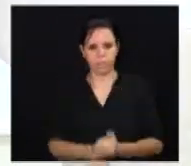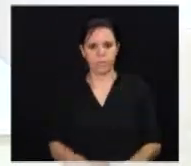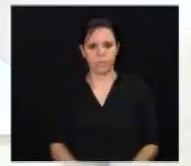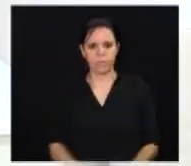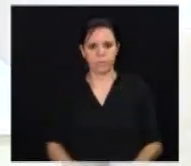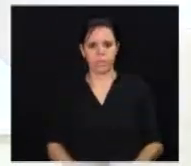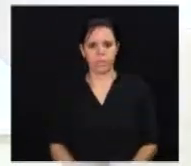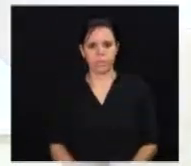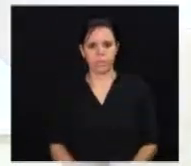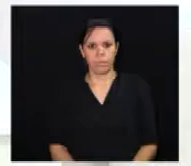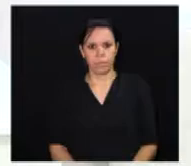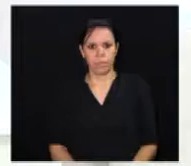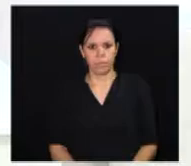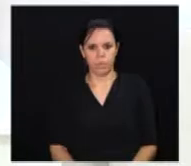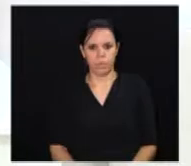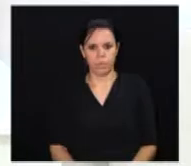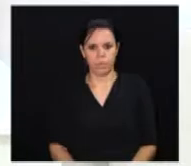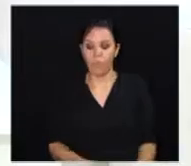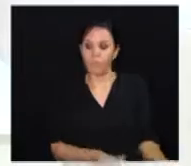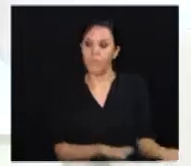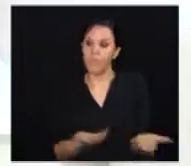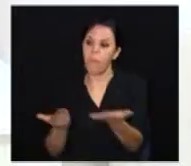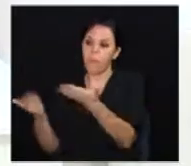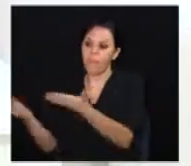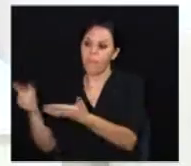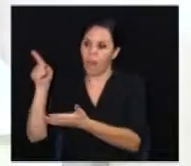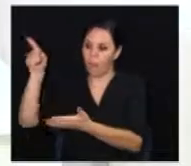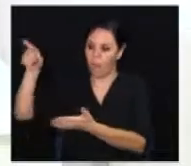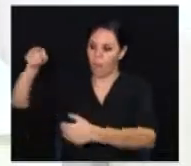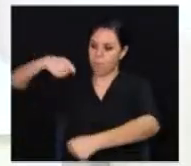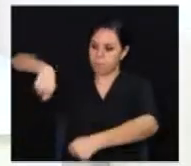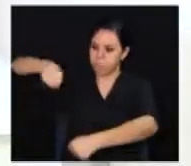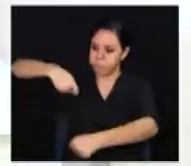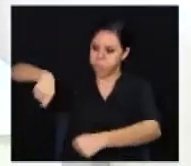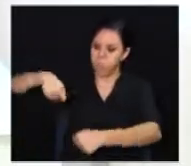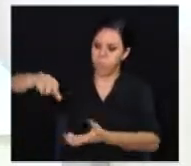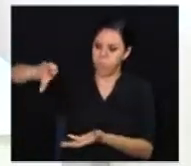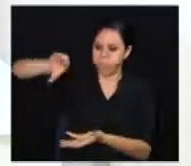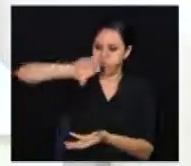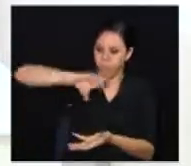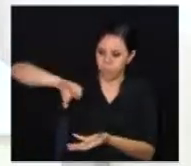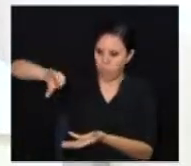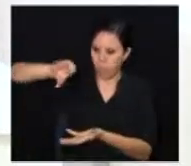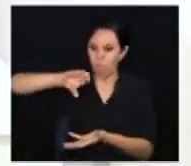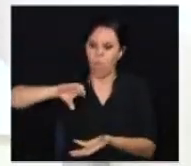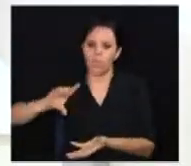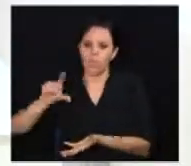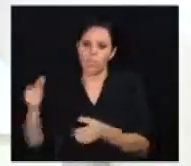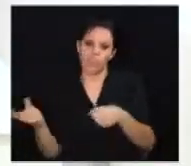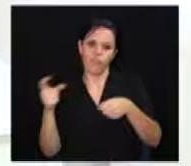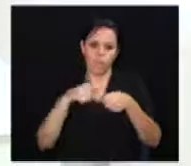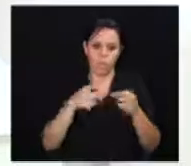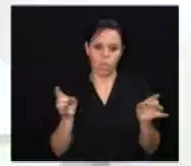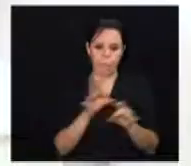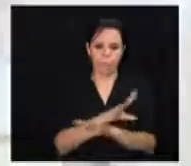seguinte. Vamos levar então a nossa massa para a cozinha. Pra cozinha e o molho. Maravilha. E depois a gente volta com ela